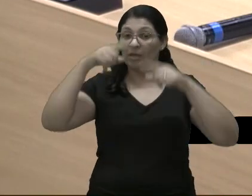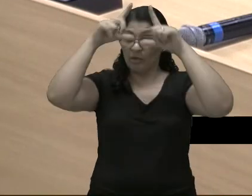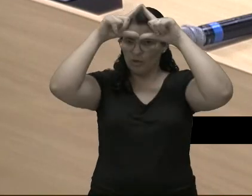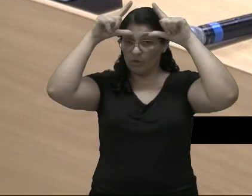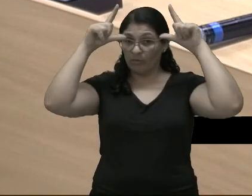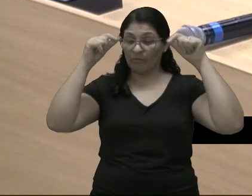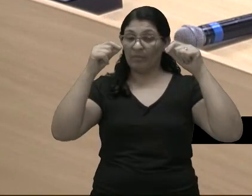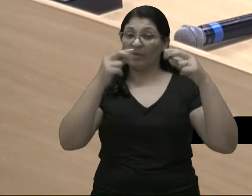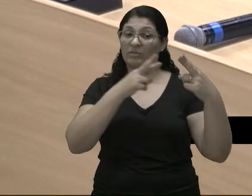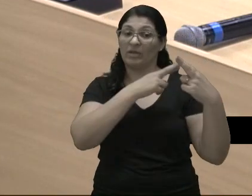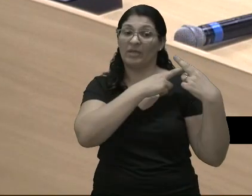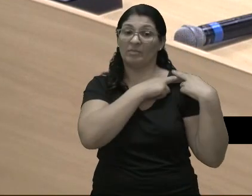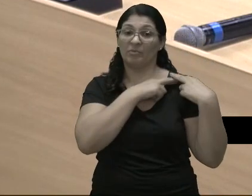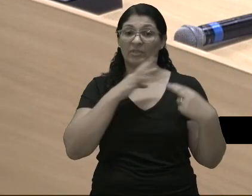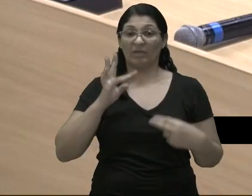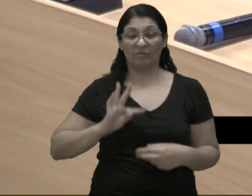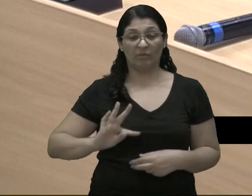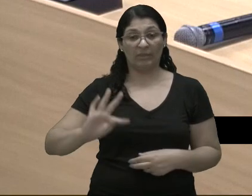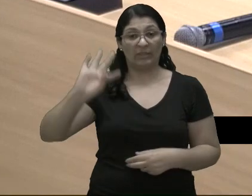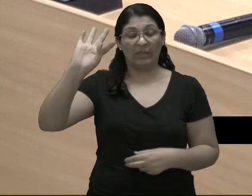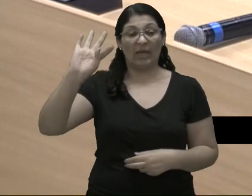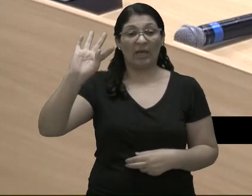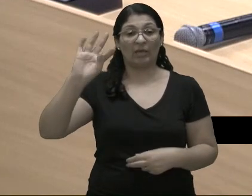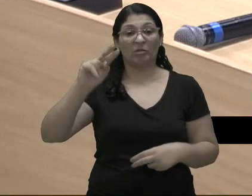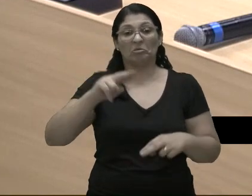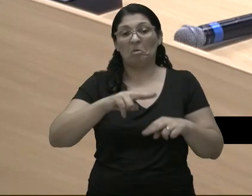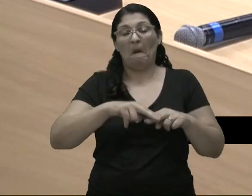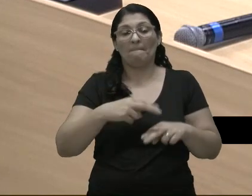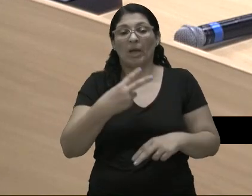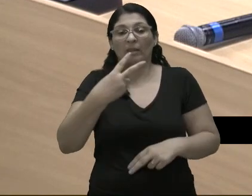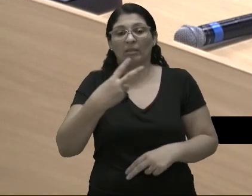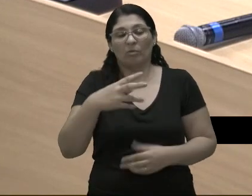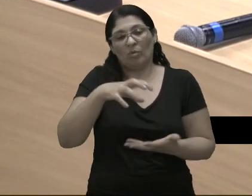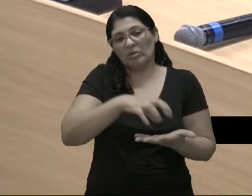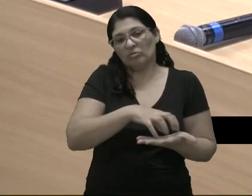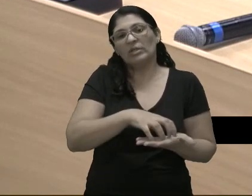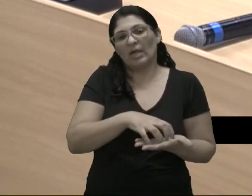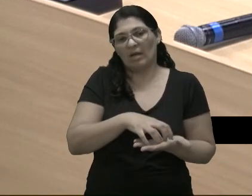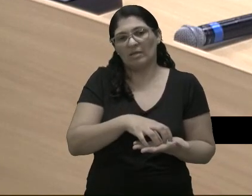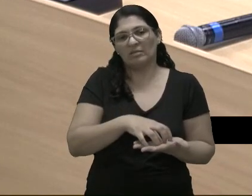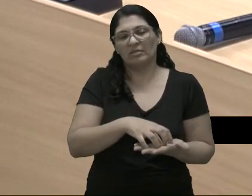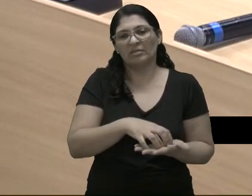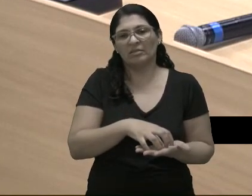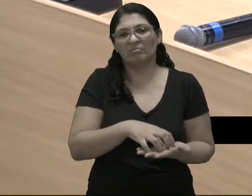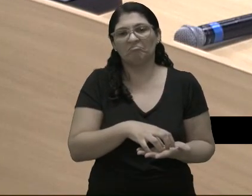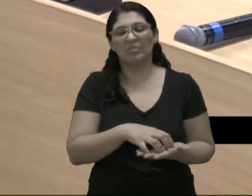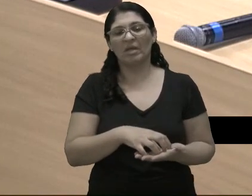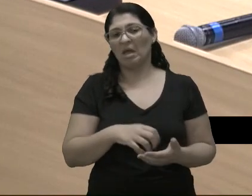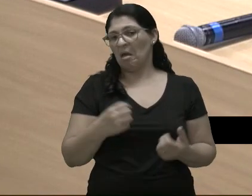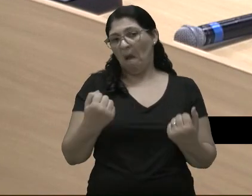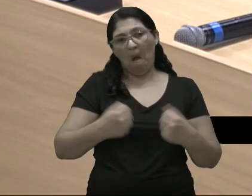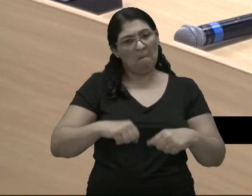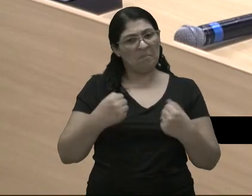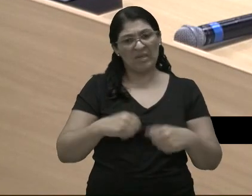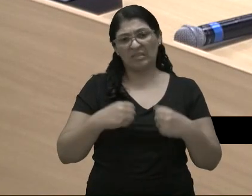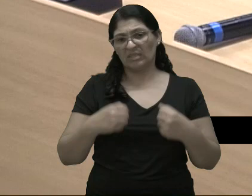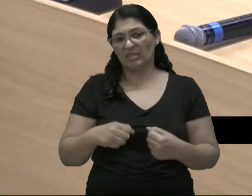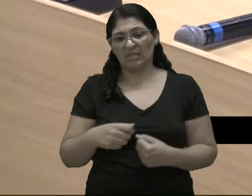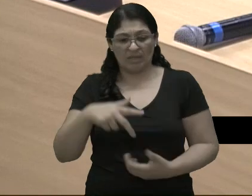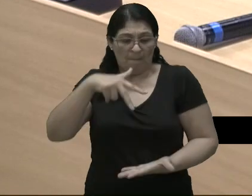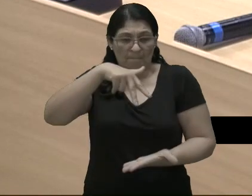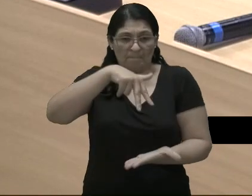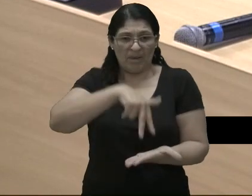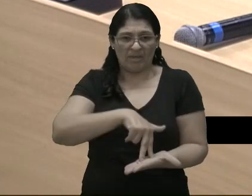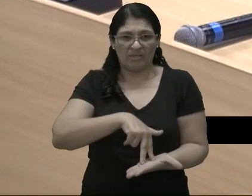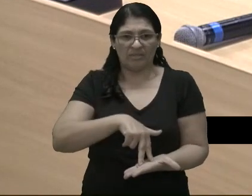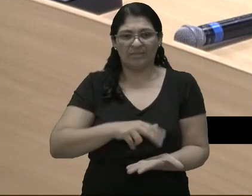ser responsável técnico por até duas unidades. Tá? Então, não é uma coisa presencial, você tem algumas horas lá.